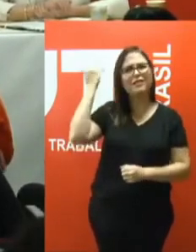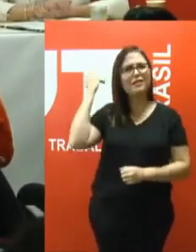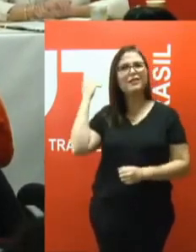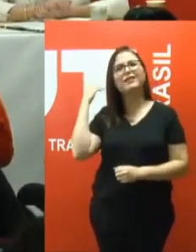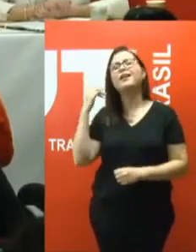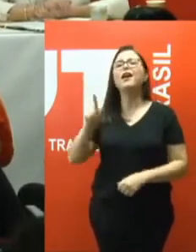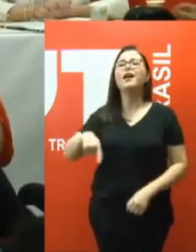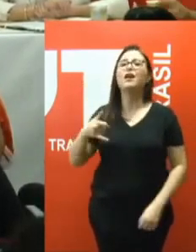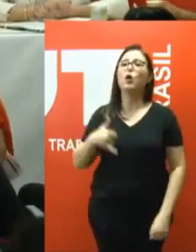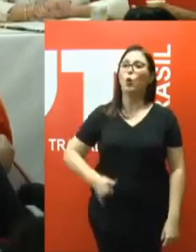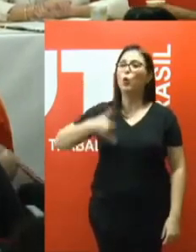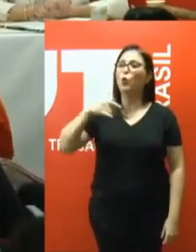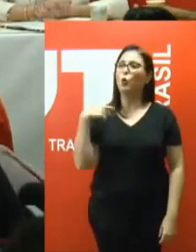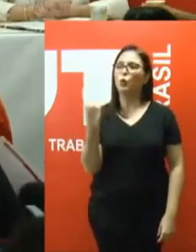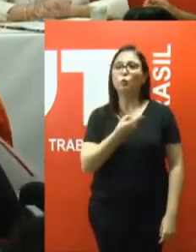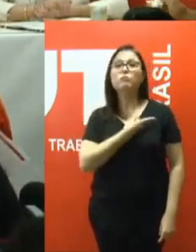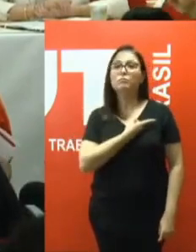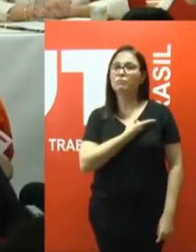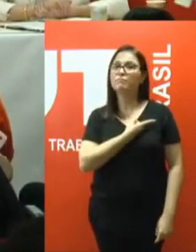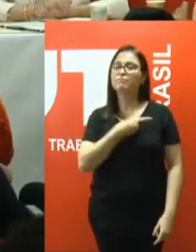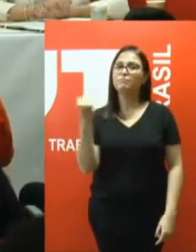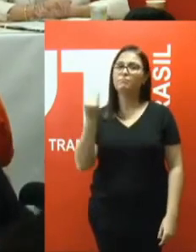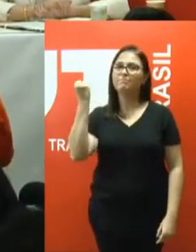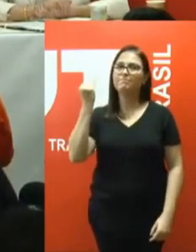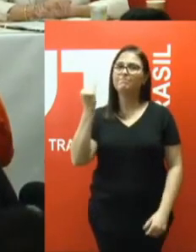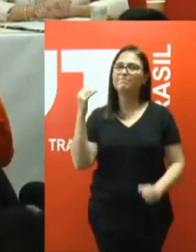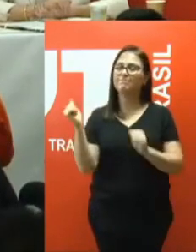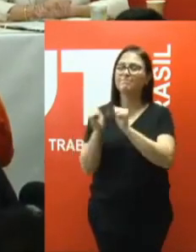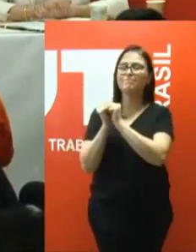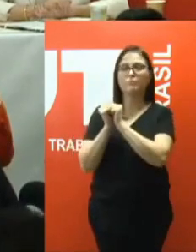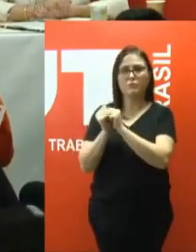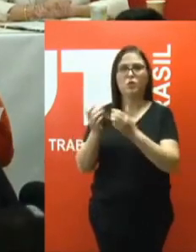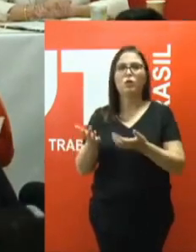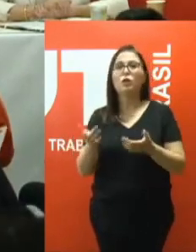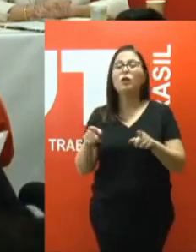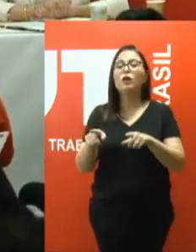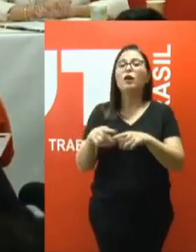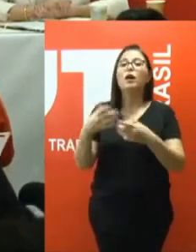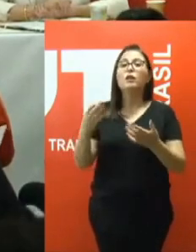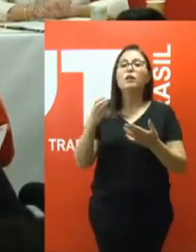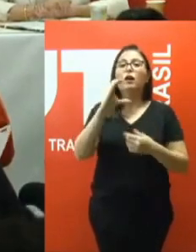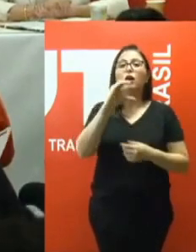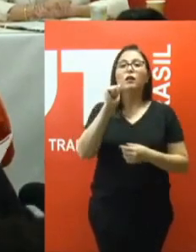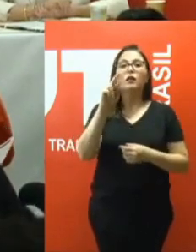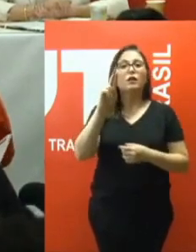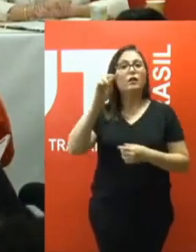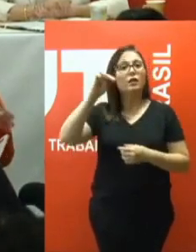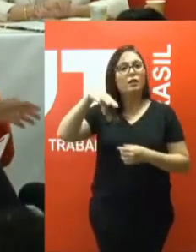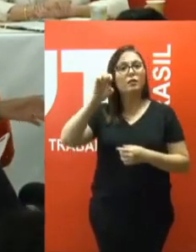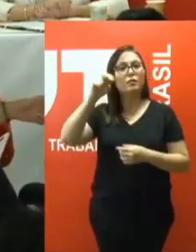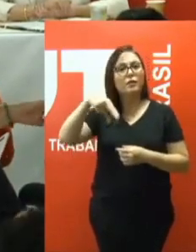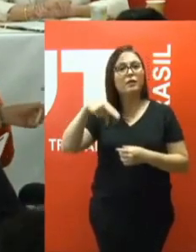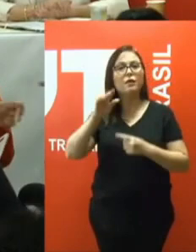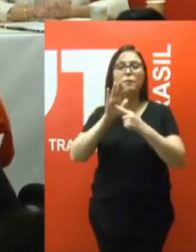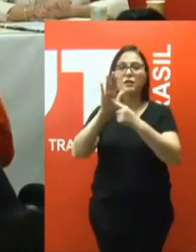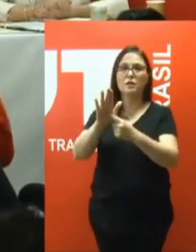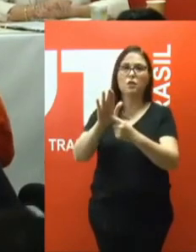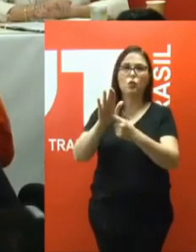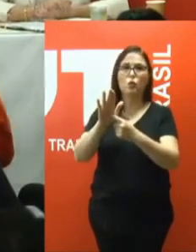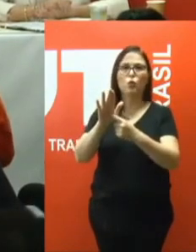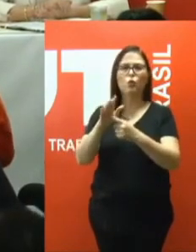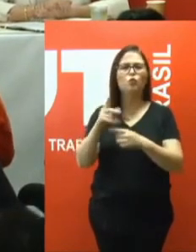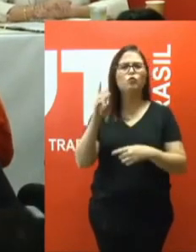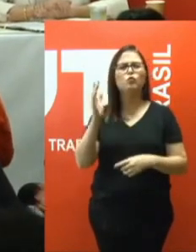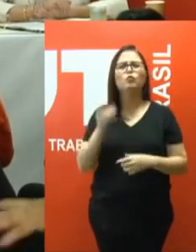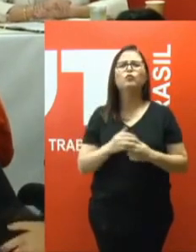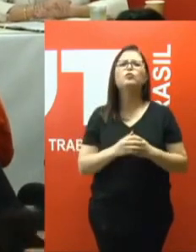nosso orgulho, né? Então, muito importante ter o senhor aqui. E a Carmen apresentou uma contribuição nossa, né, presidente? Porque a CUT há muitos anos,